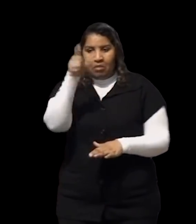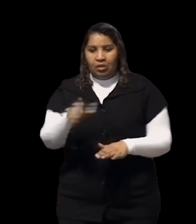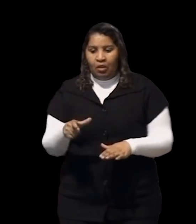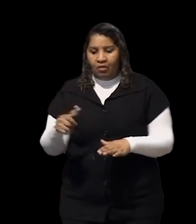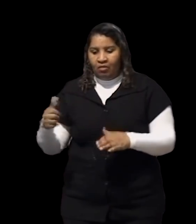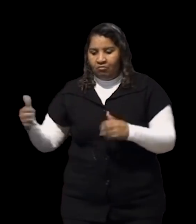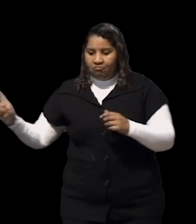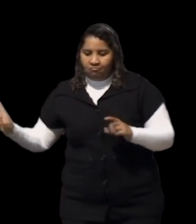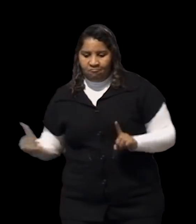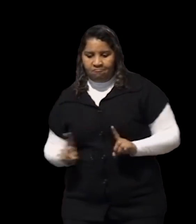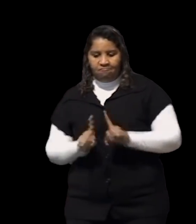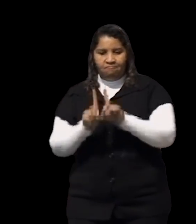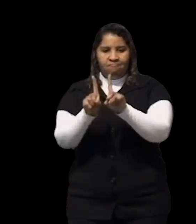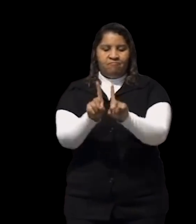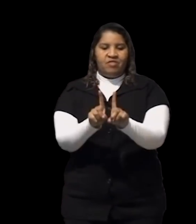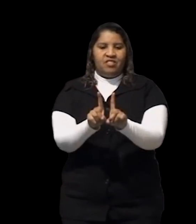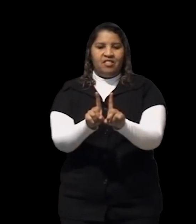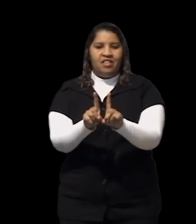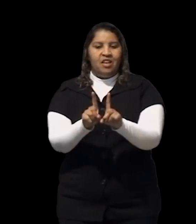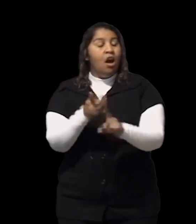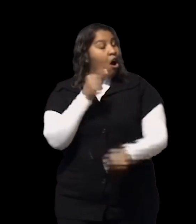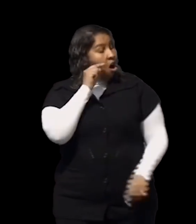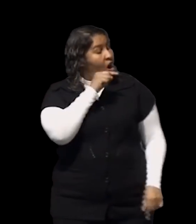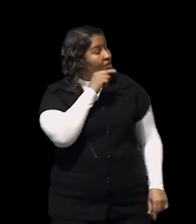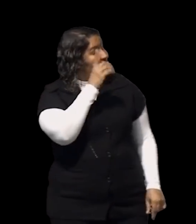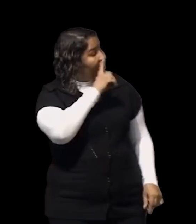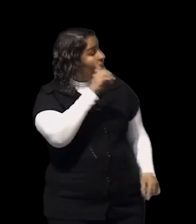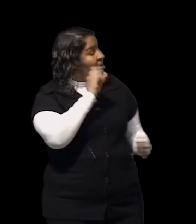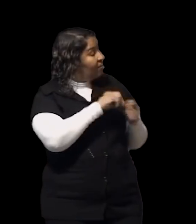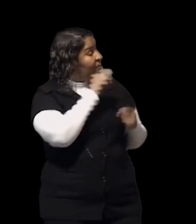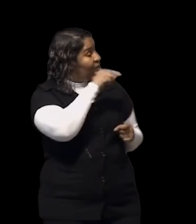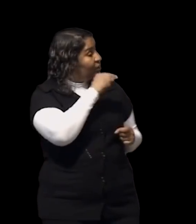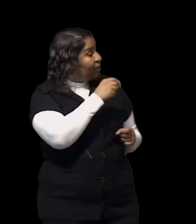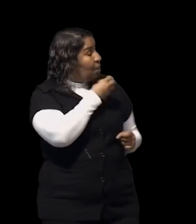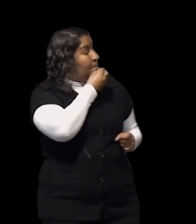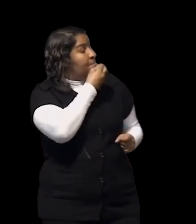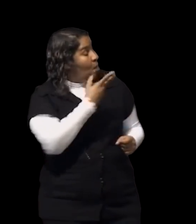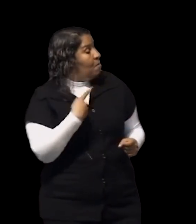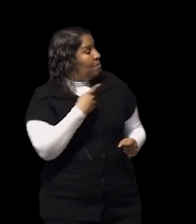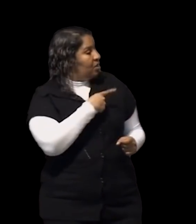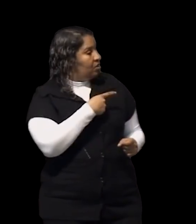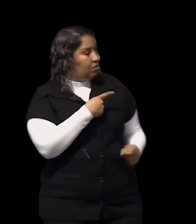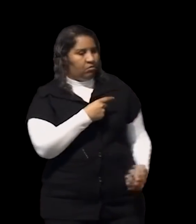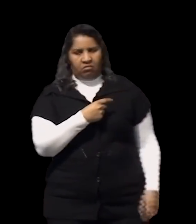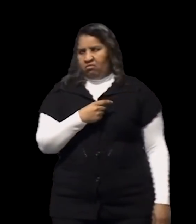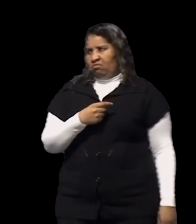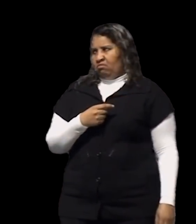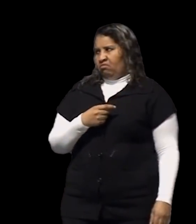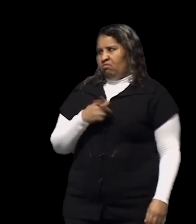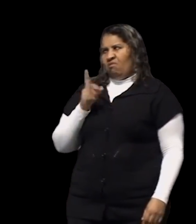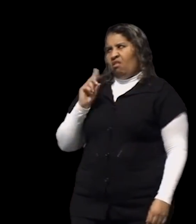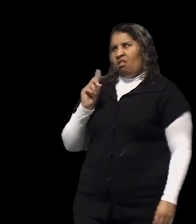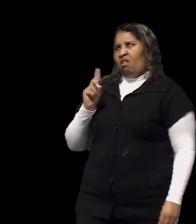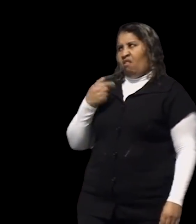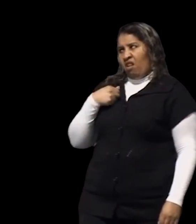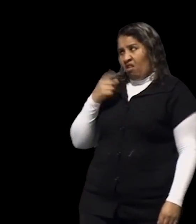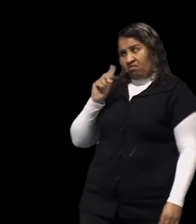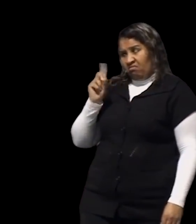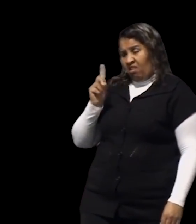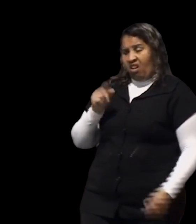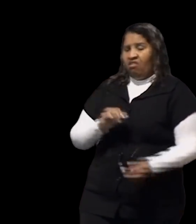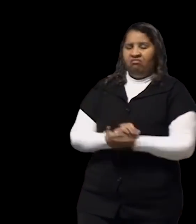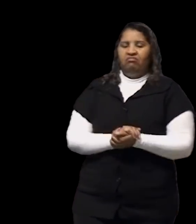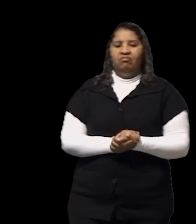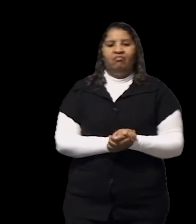para fazer de você um grande pastor falando ele não acredita nisso porque ele não acredita nele e ele tá vivendo que tá no